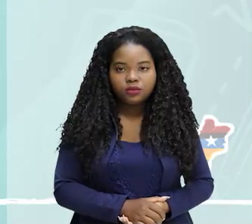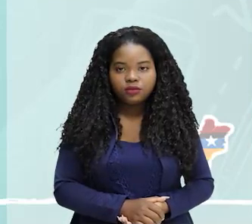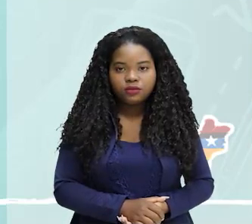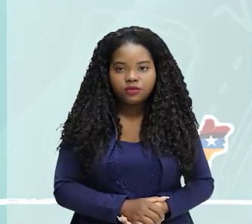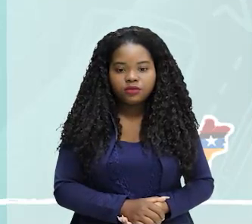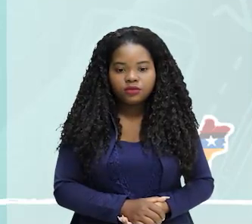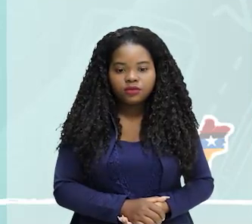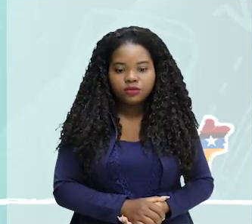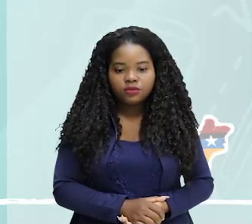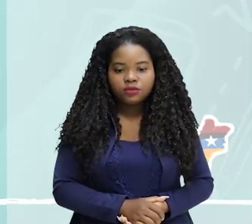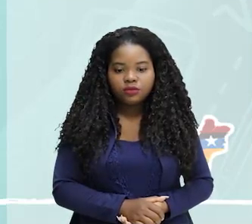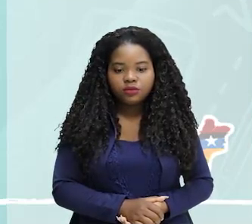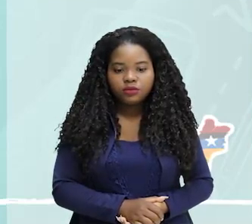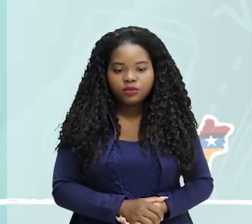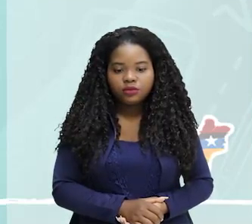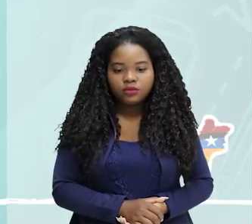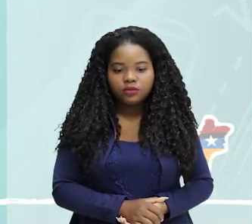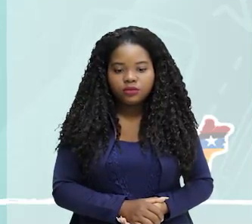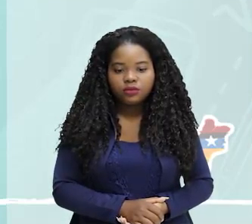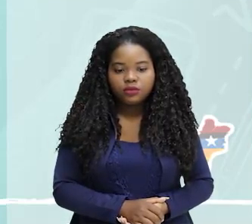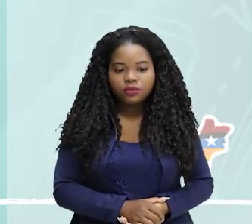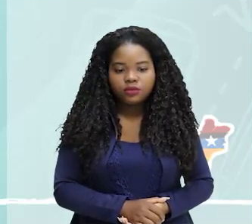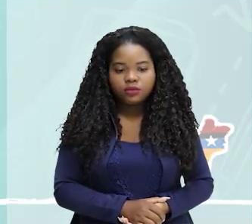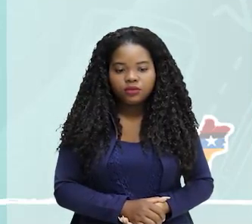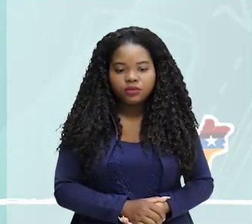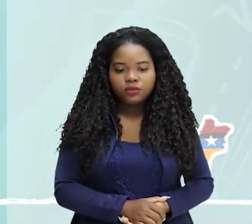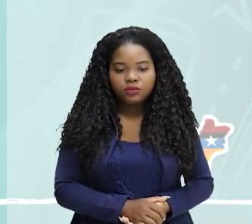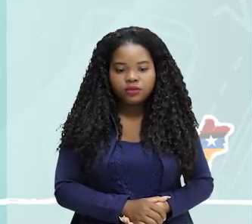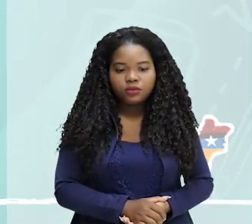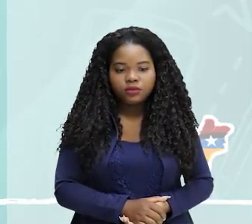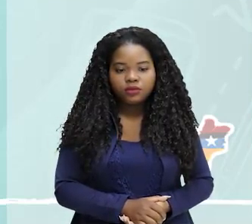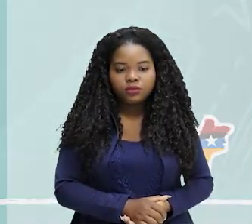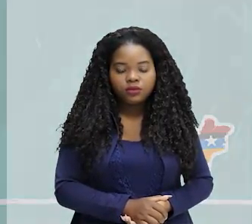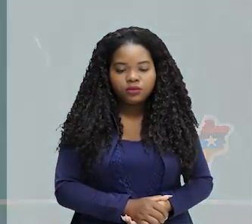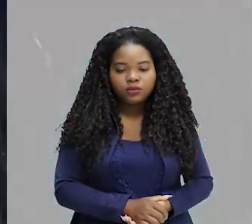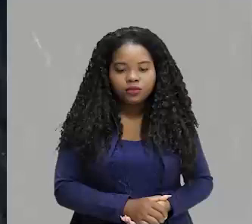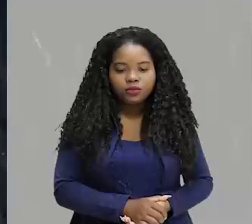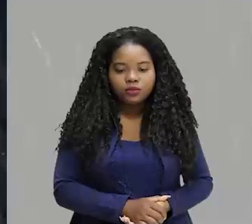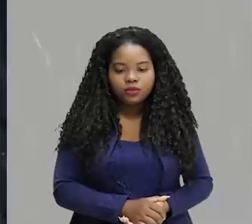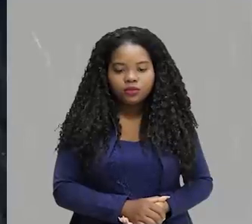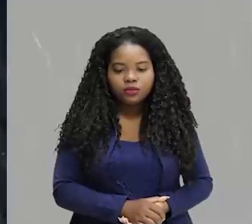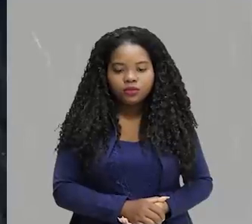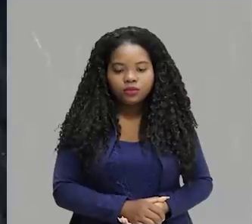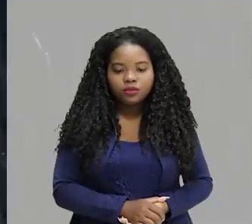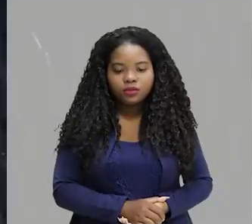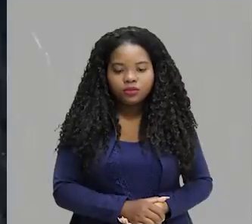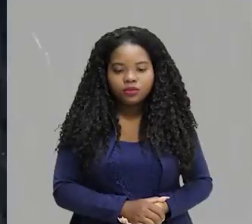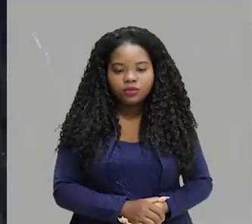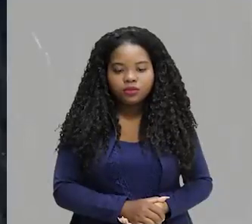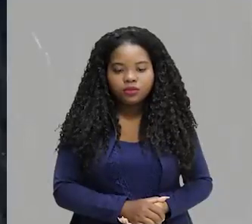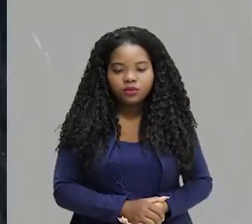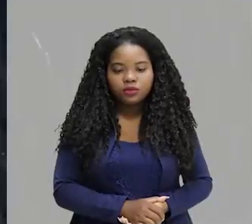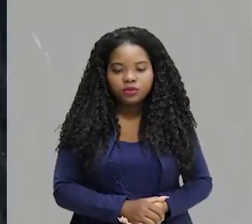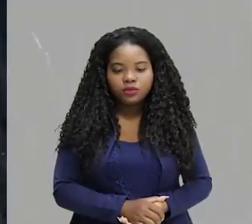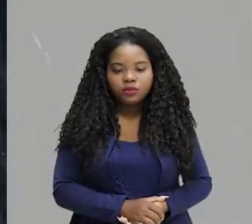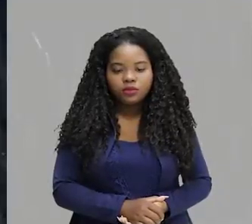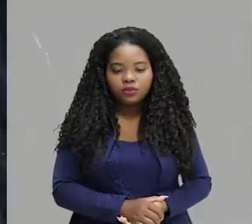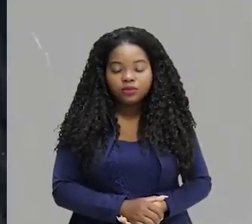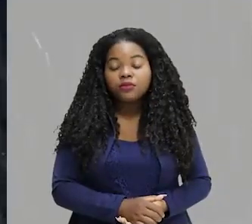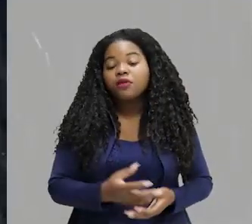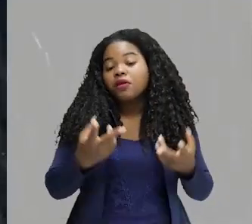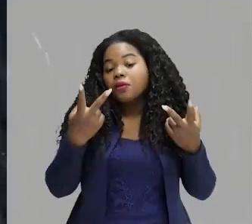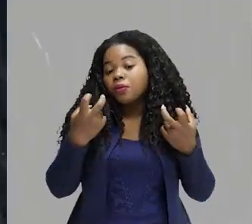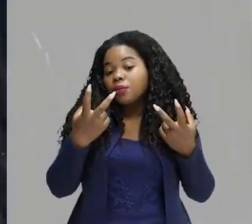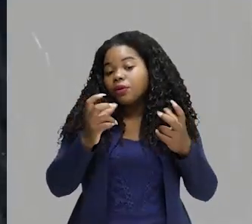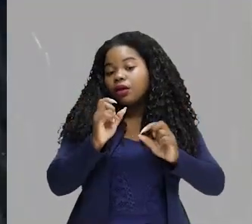high, like a diamond in the sky. Twinkle, twinkle, little star, how I wonder what you are. Então, percebam